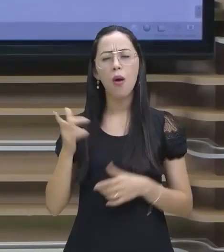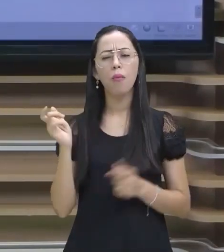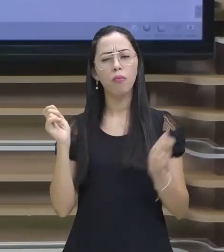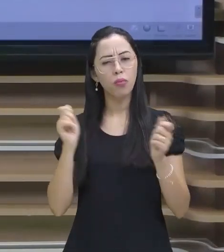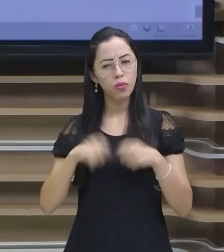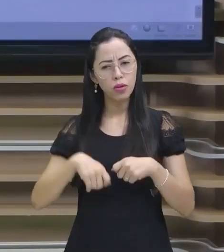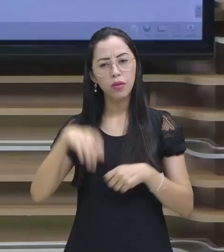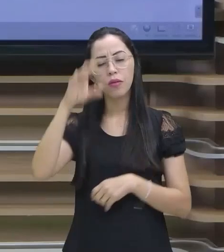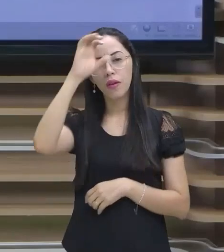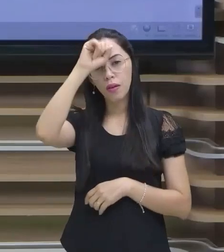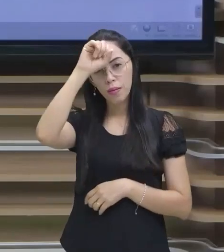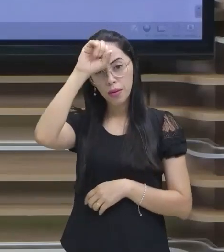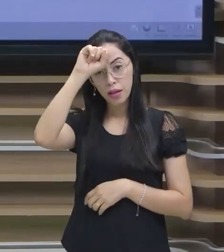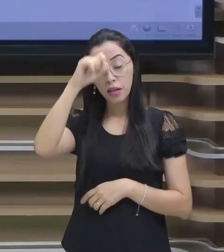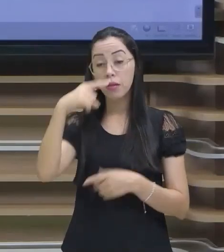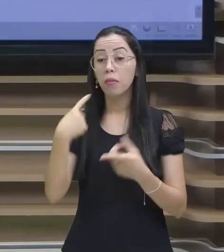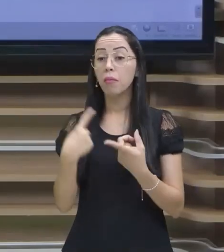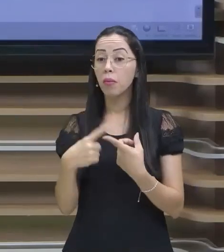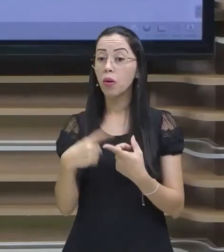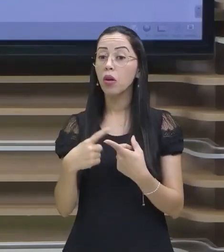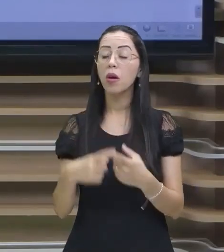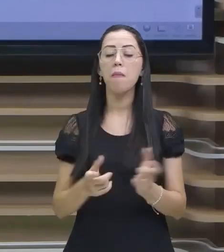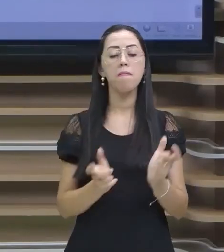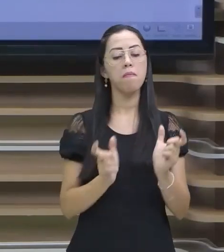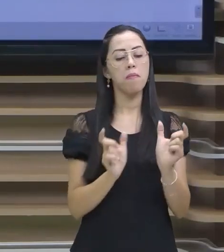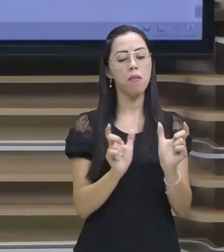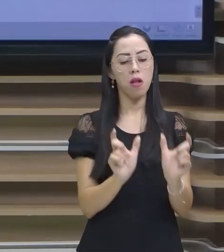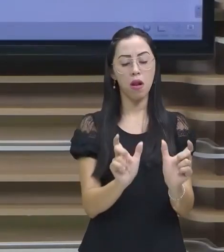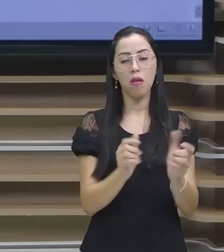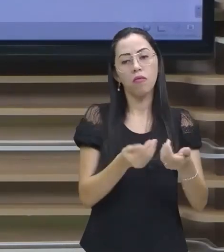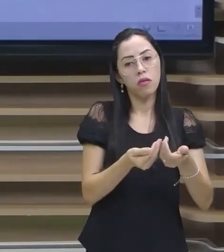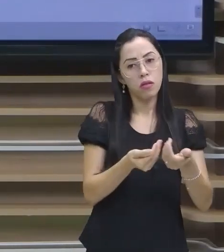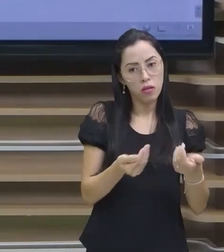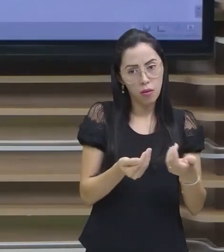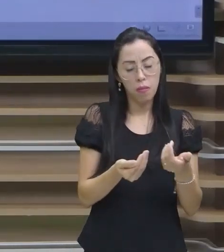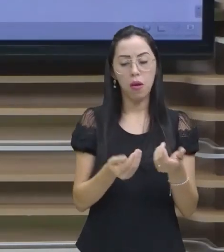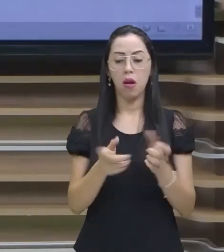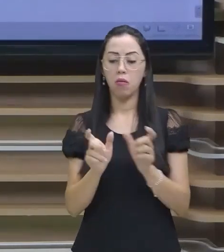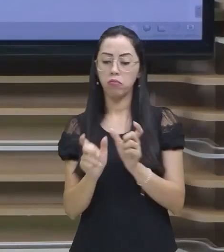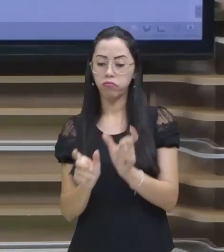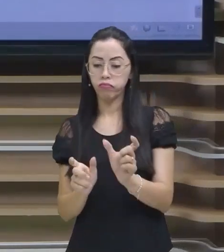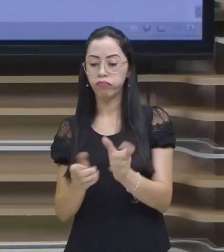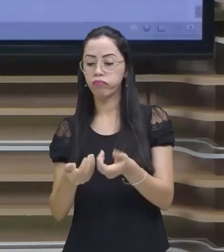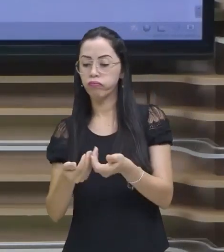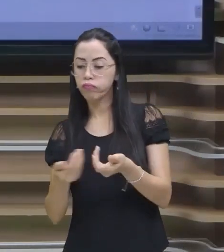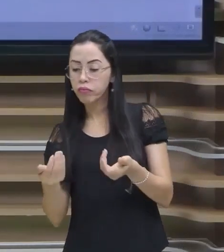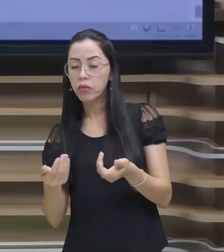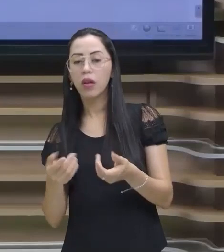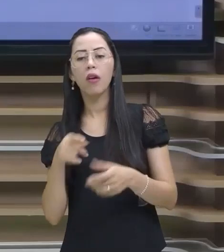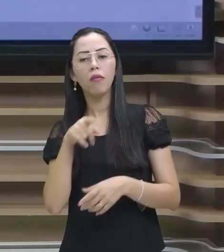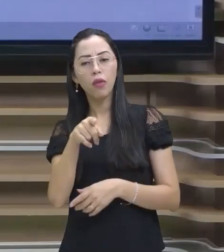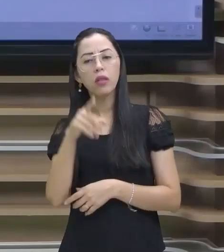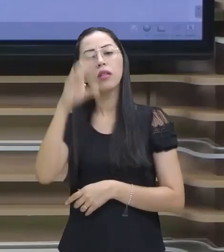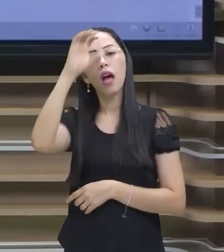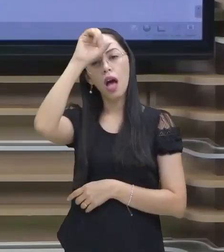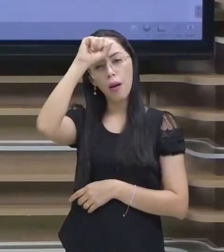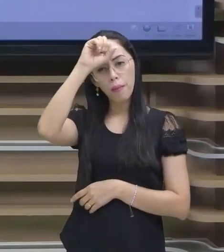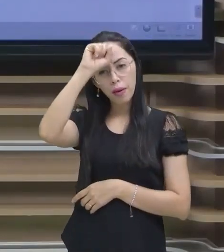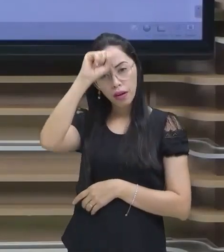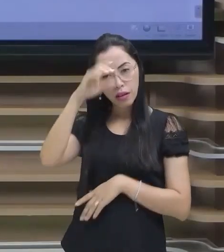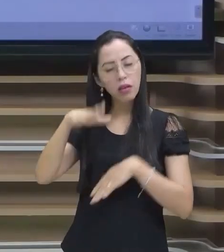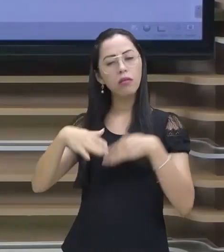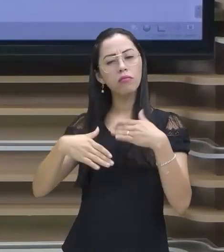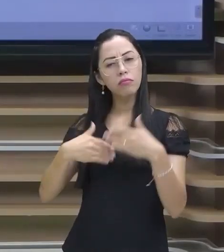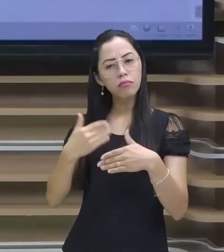isso, que as palavras se escrevem separadas umas das outras nos textos. Mas você vai aprender aí